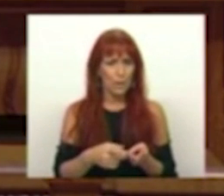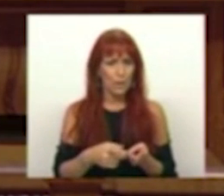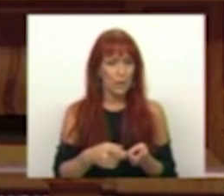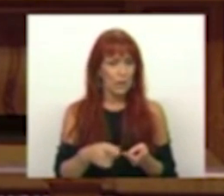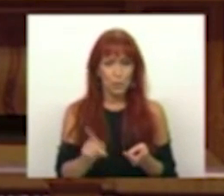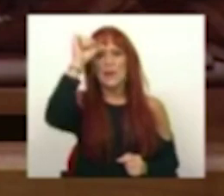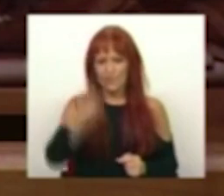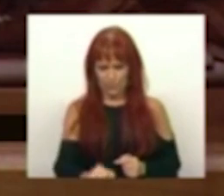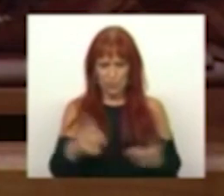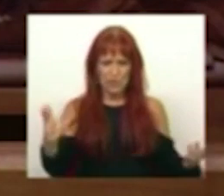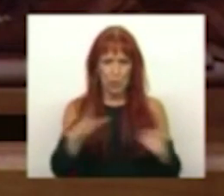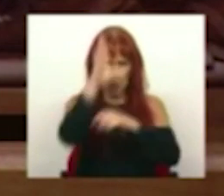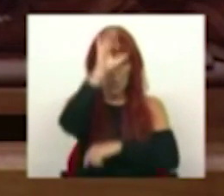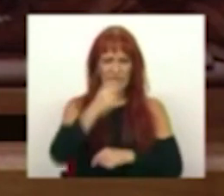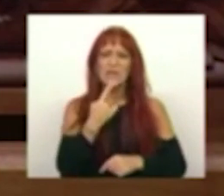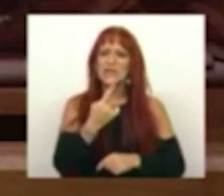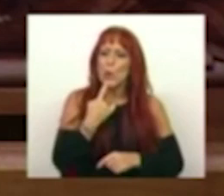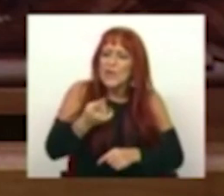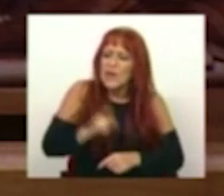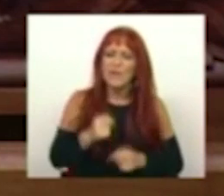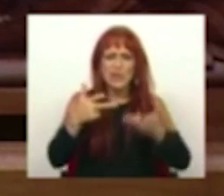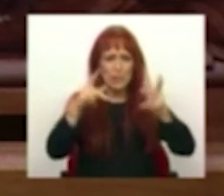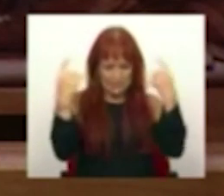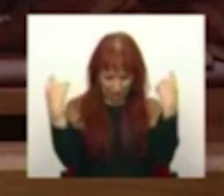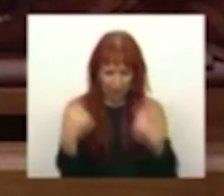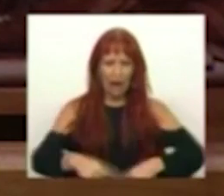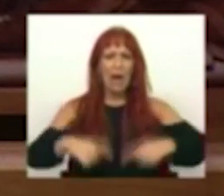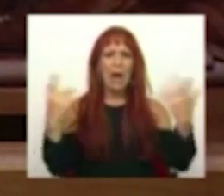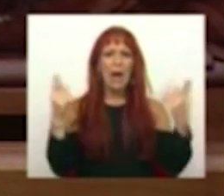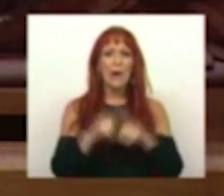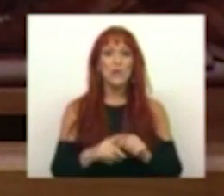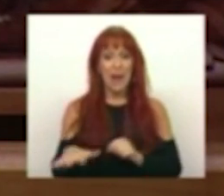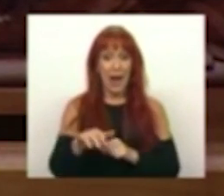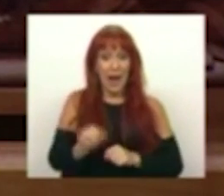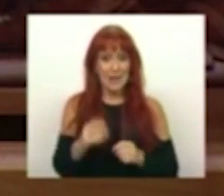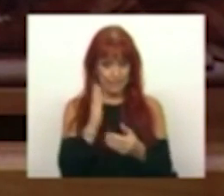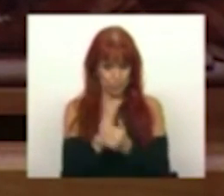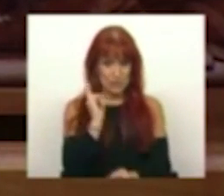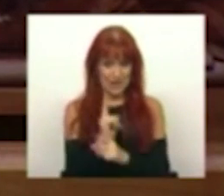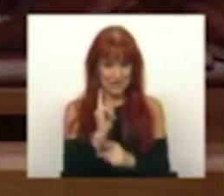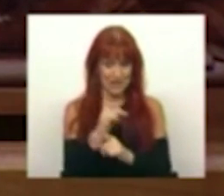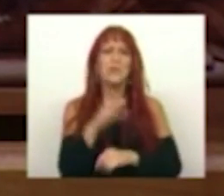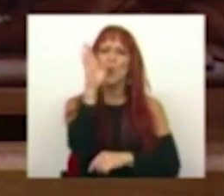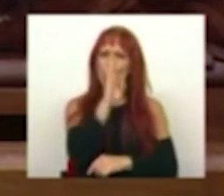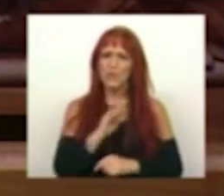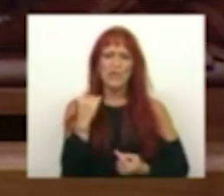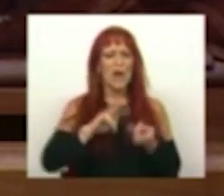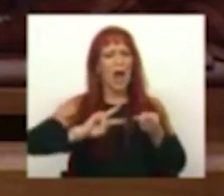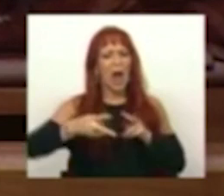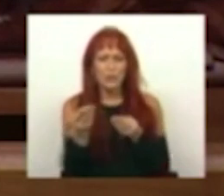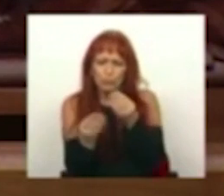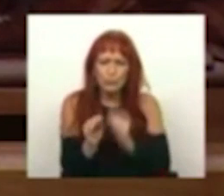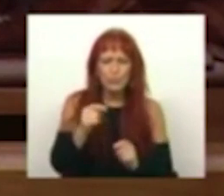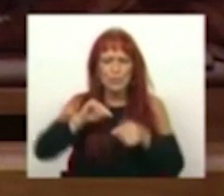a porta. O governo reafirma a sua disponibilidade para, no âmbito desse processo, concretizar alterações